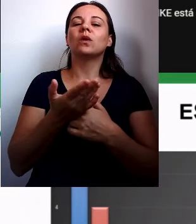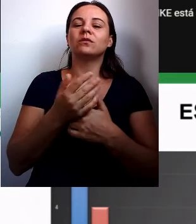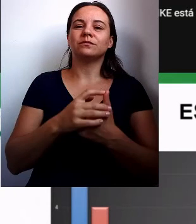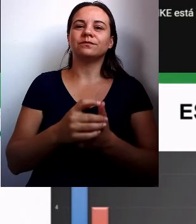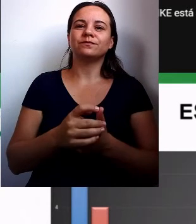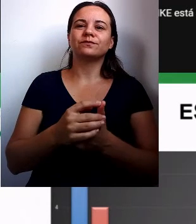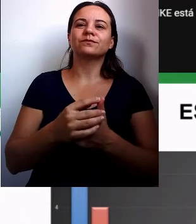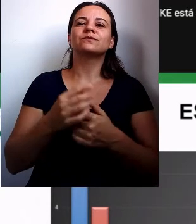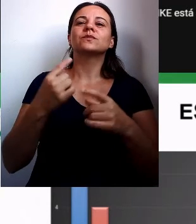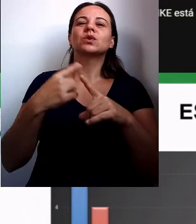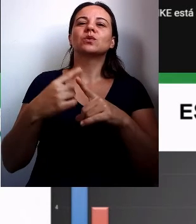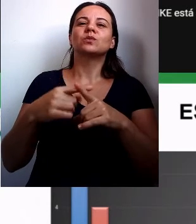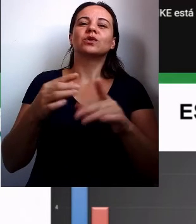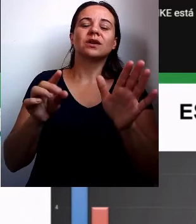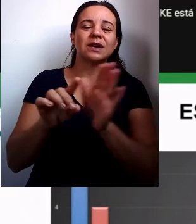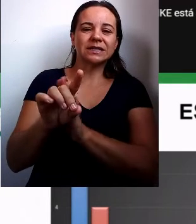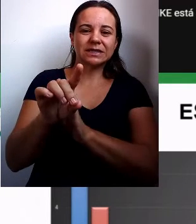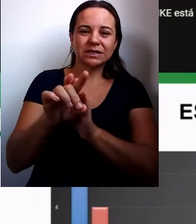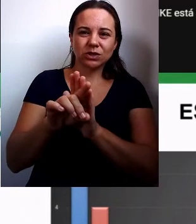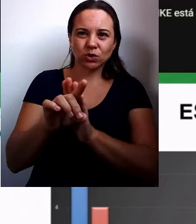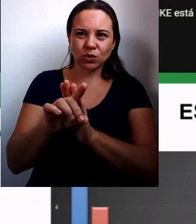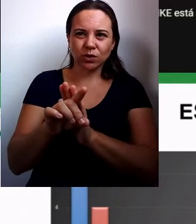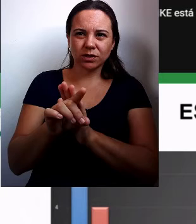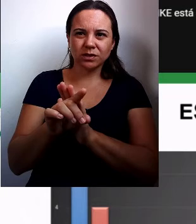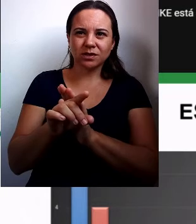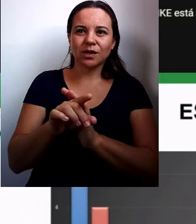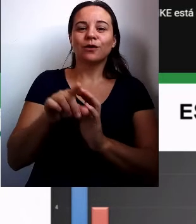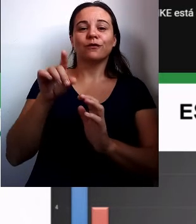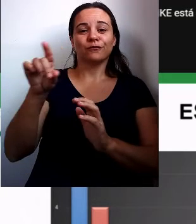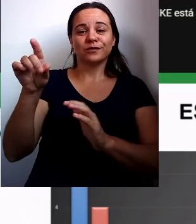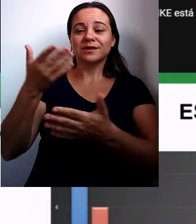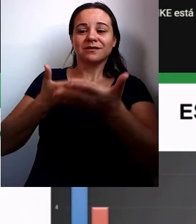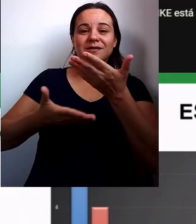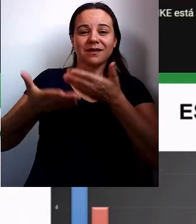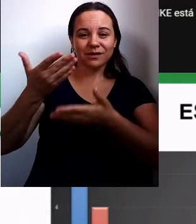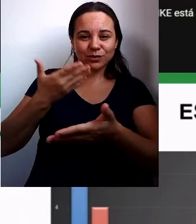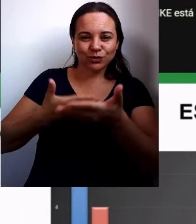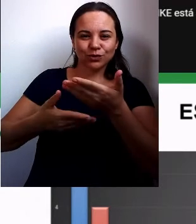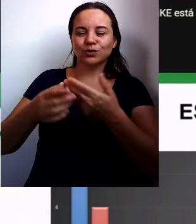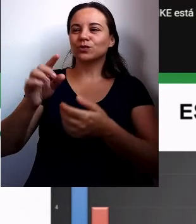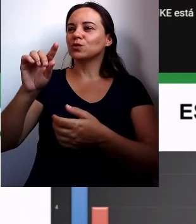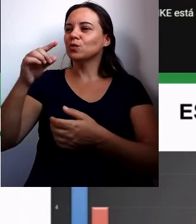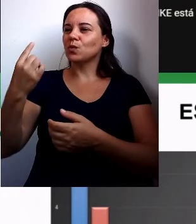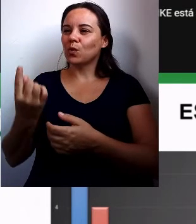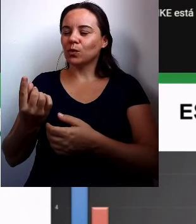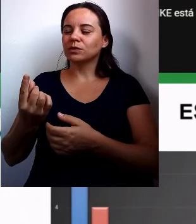né? Porque ó, as questões aqui, ó, por exemplo, ó, você interagiu com outras